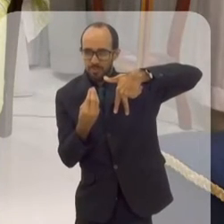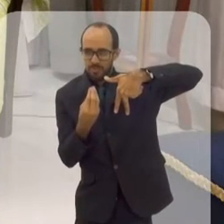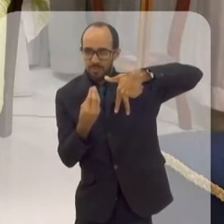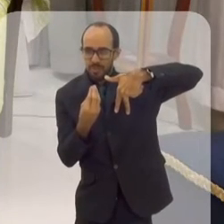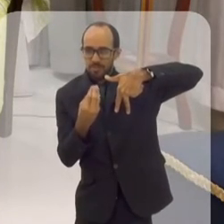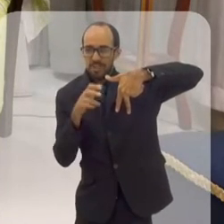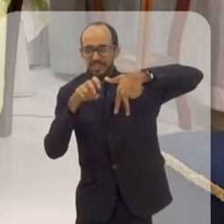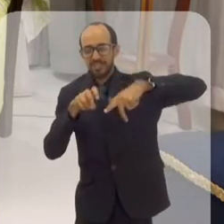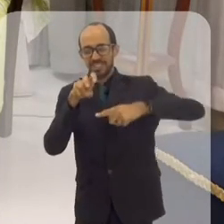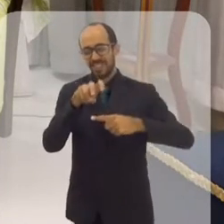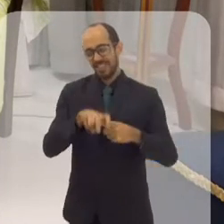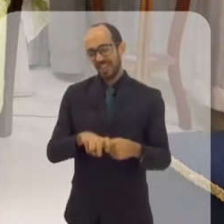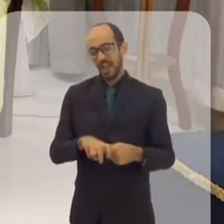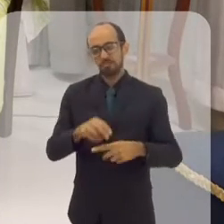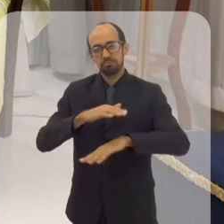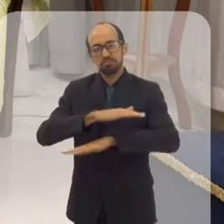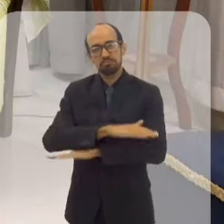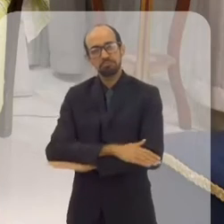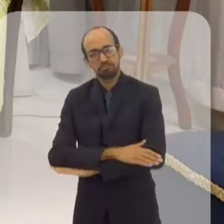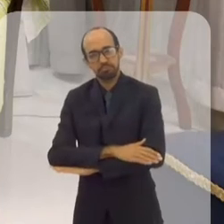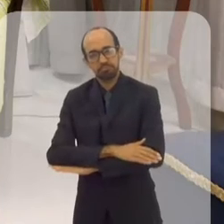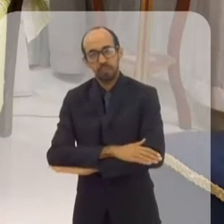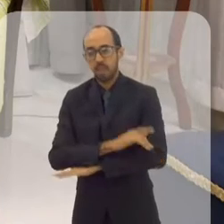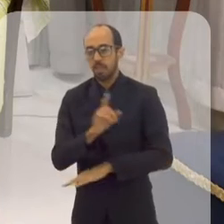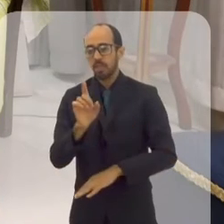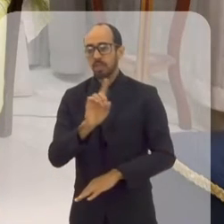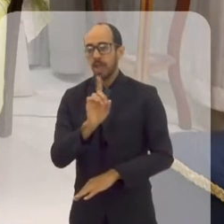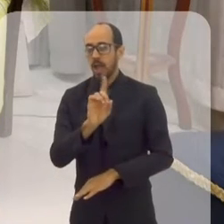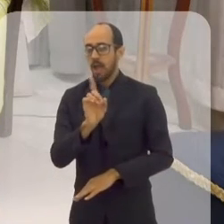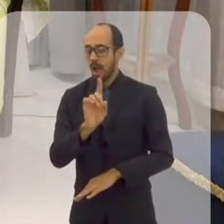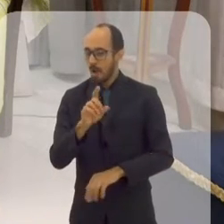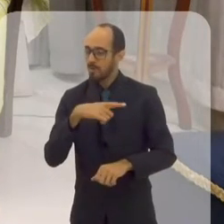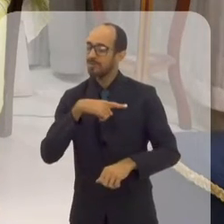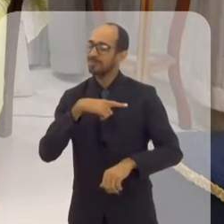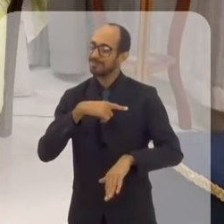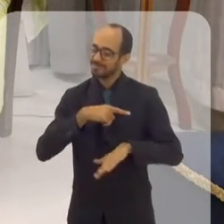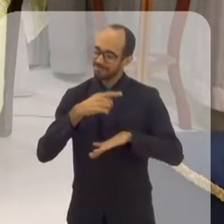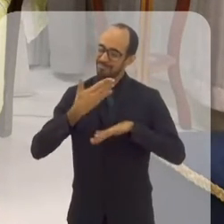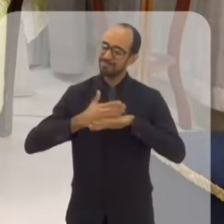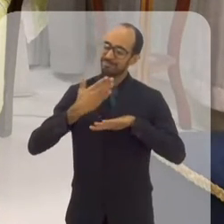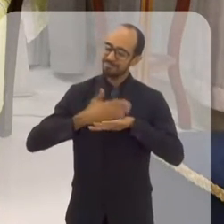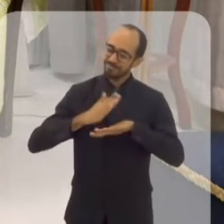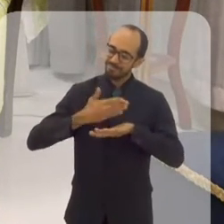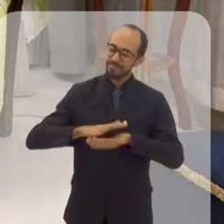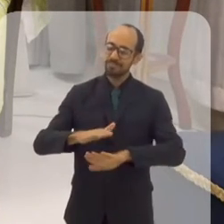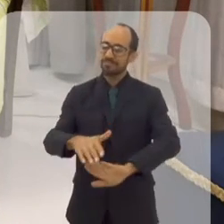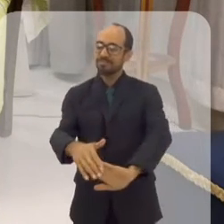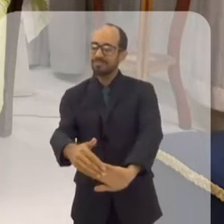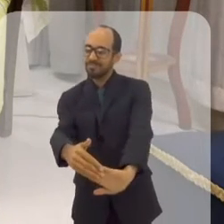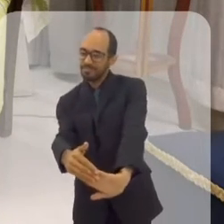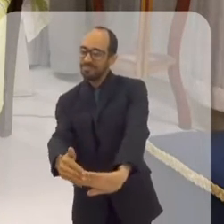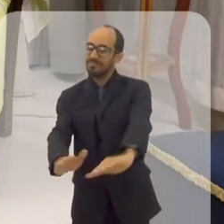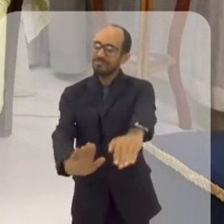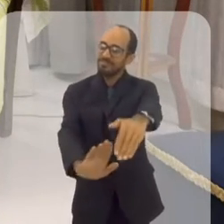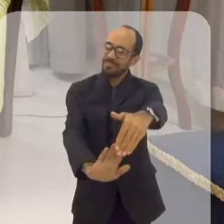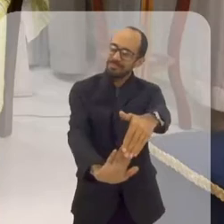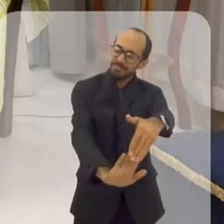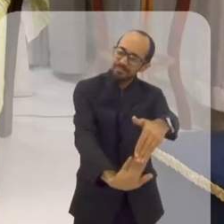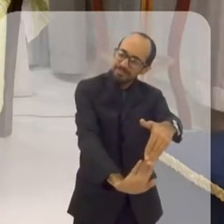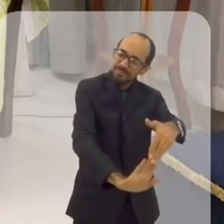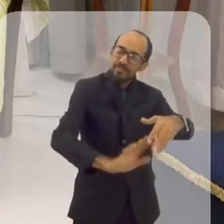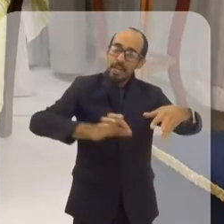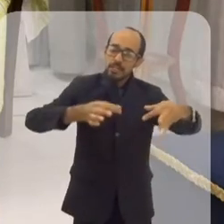acostumado assar eu vou chegar lá vou ficar sentadinho é só aquilo e respire não tem todo um trabalho de alongamento de